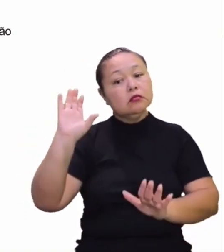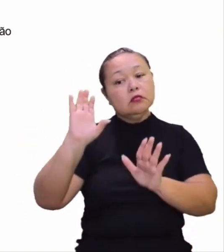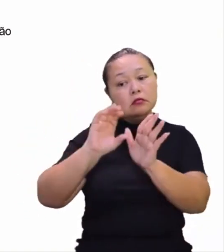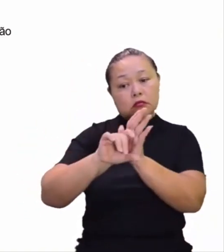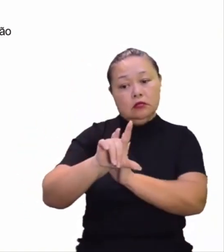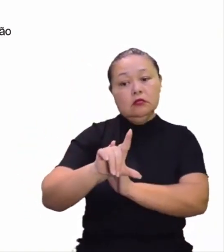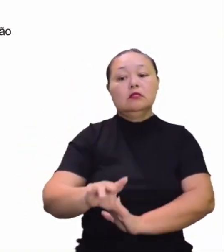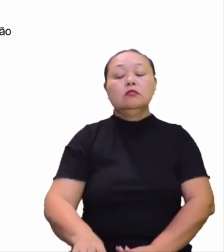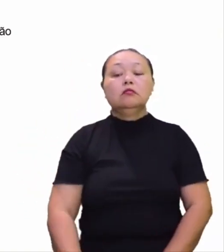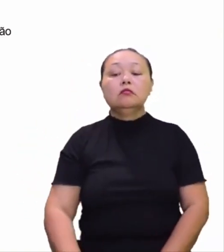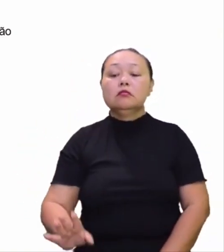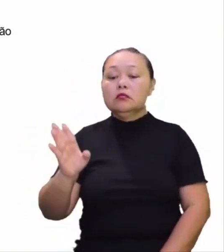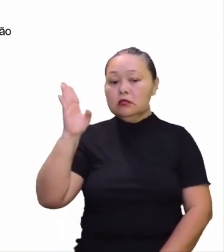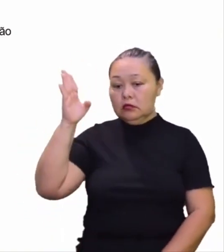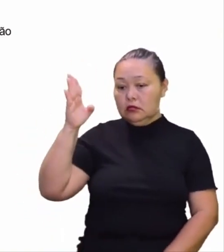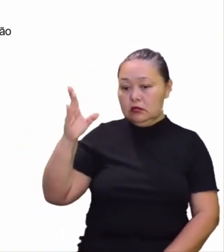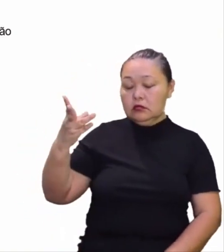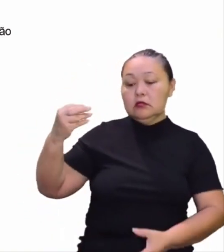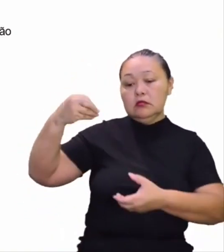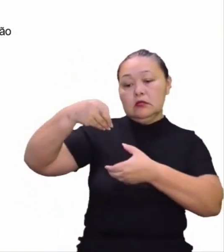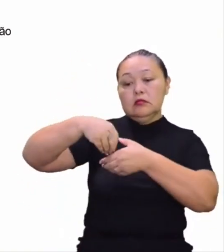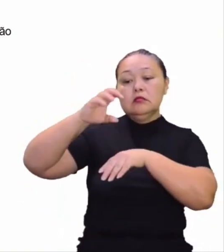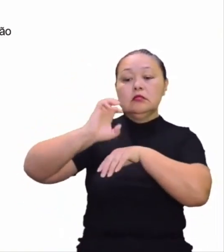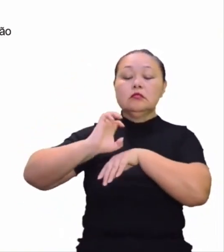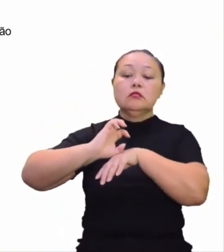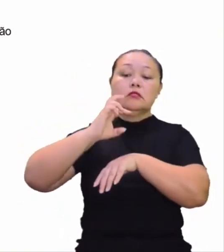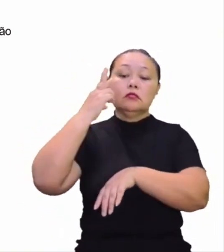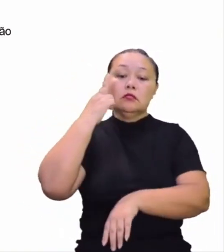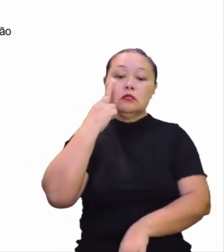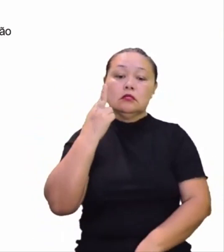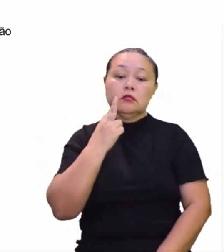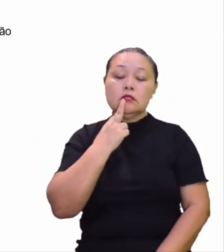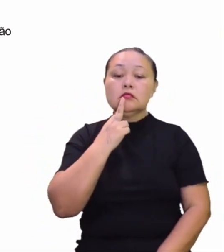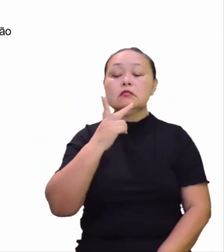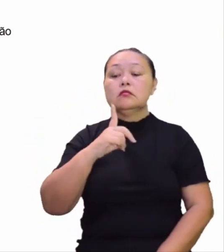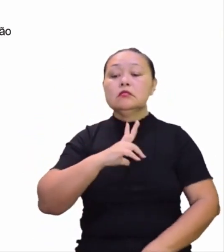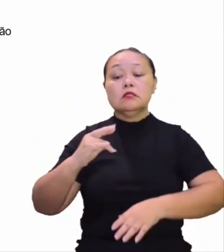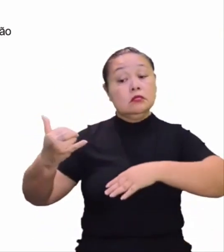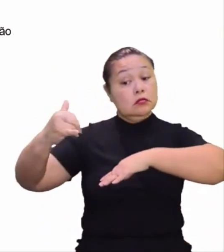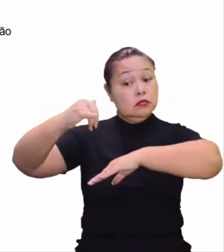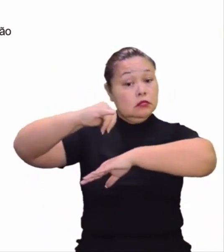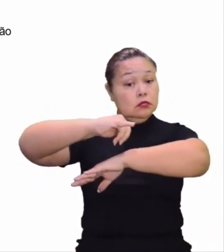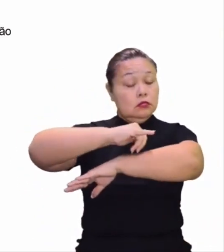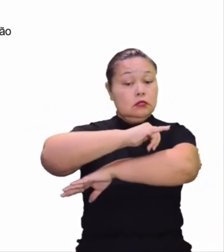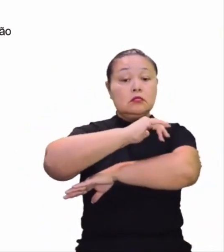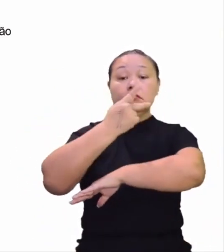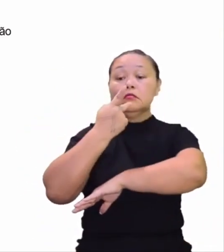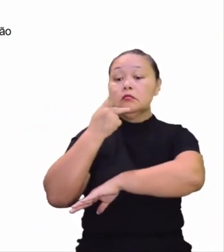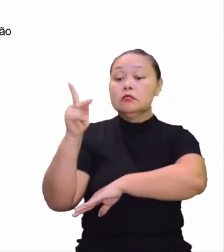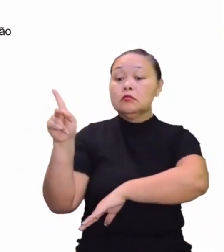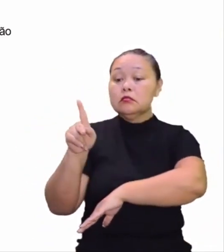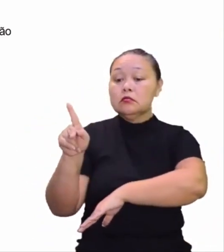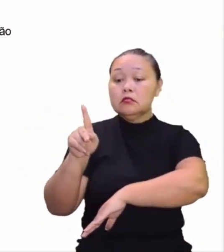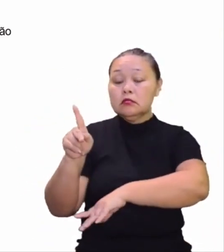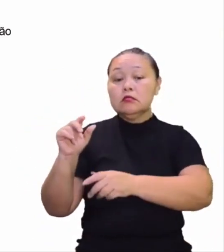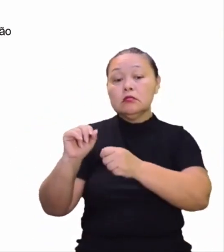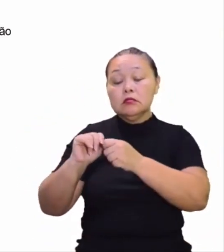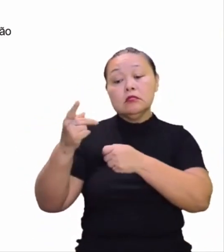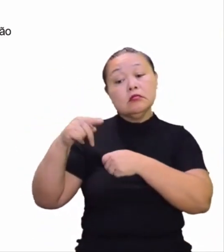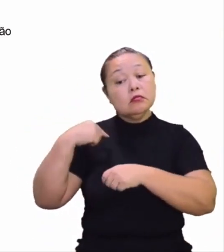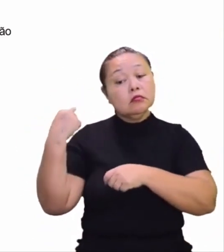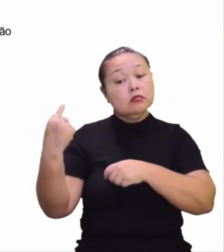Vilhena e Cacoal. São os principais aqui do estado de Rondônia, que operam também voos. Mas, como o professor Jorge falou, do nosso